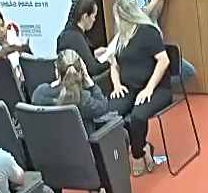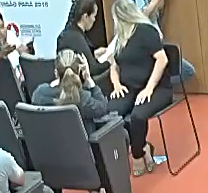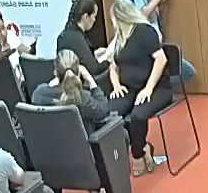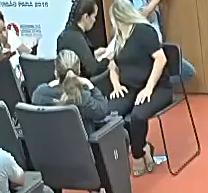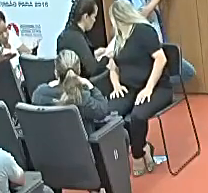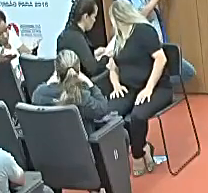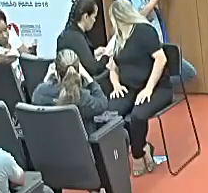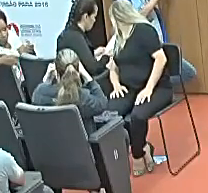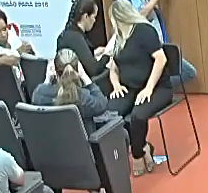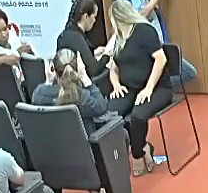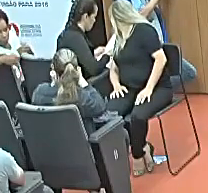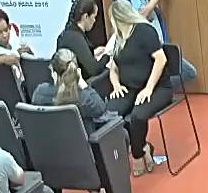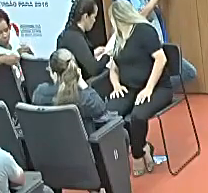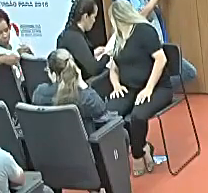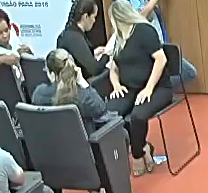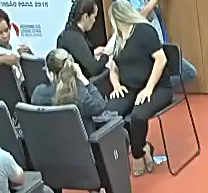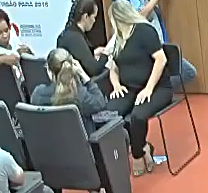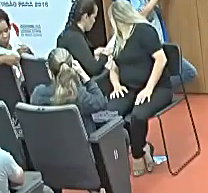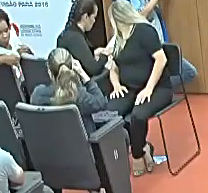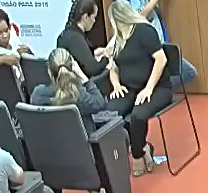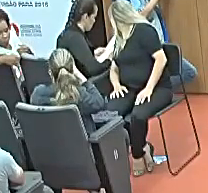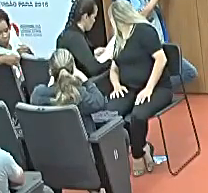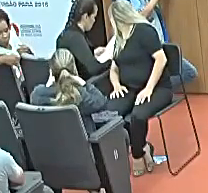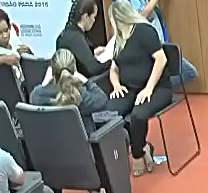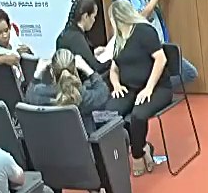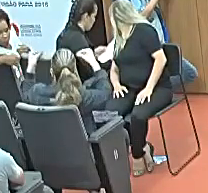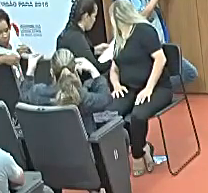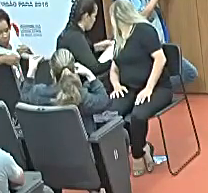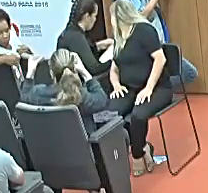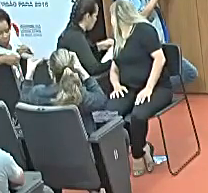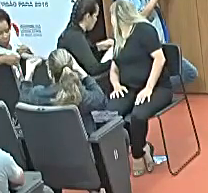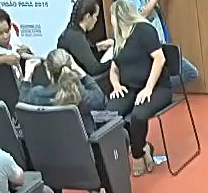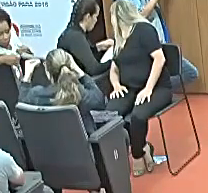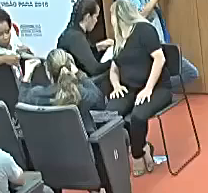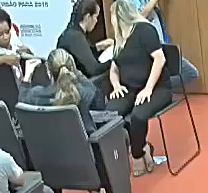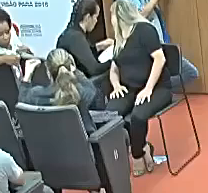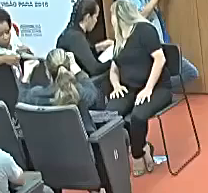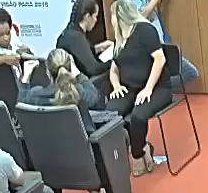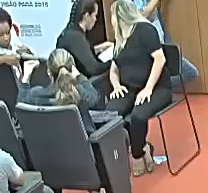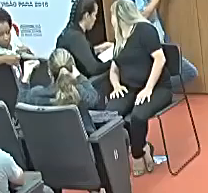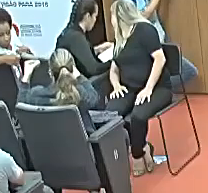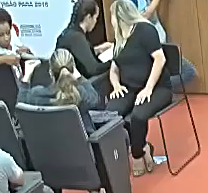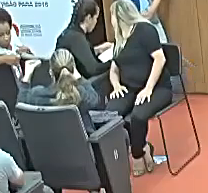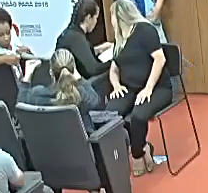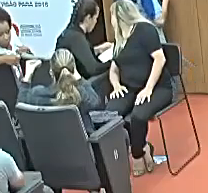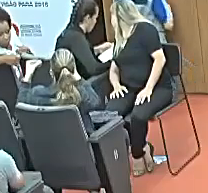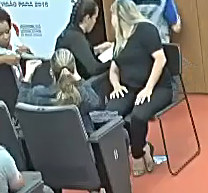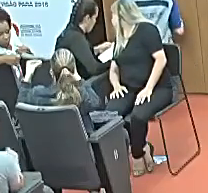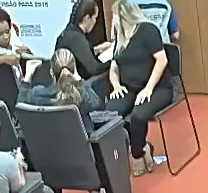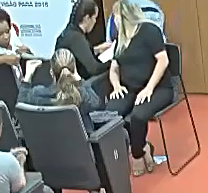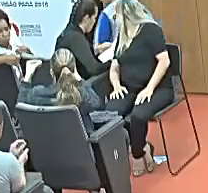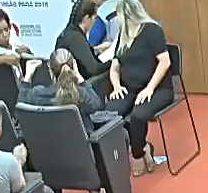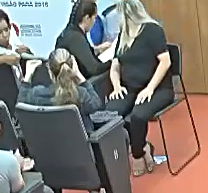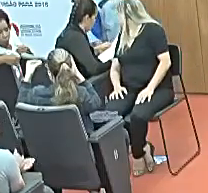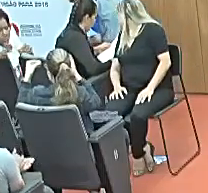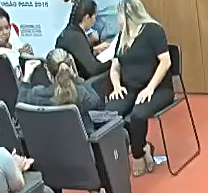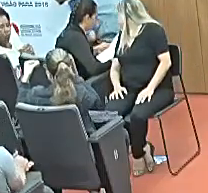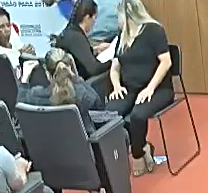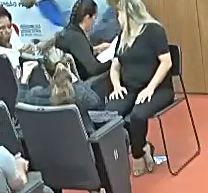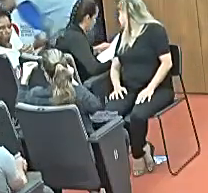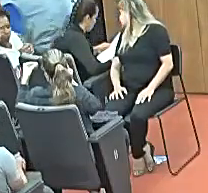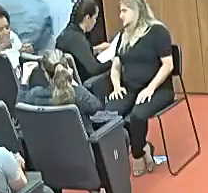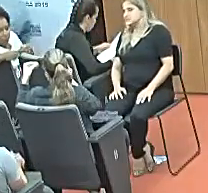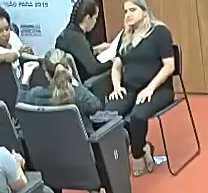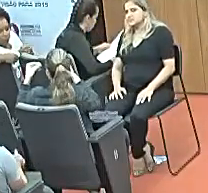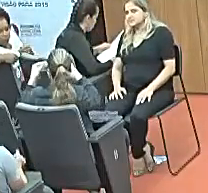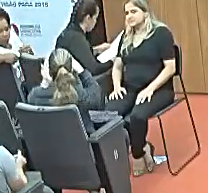ao poder executivo no âmbito dos programas de educação para a juventude educação do campo indígena quilombola garantia dos direitos humanos